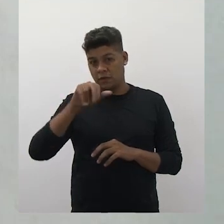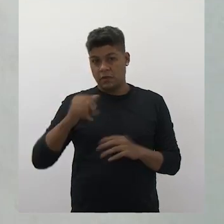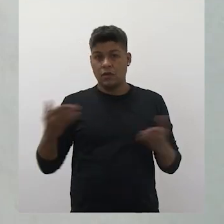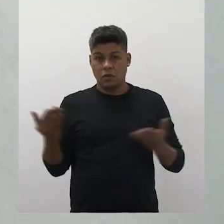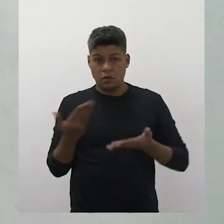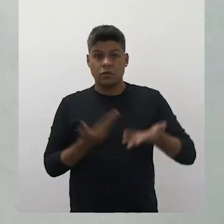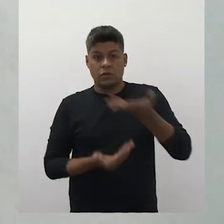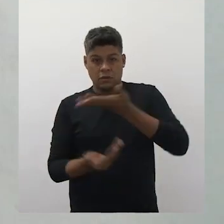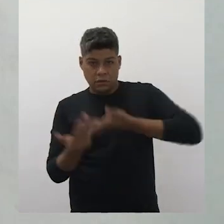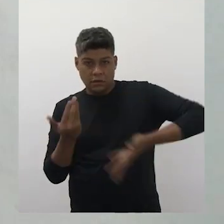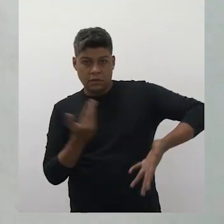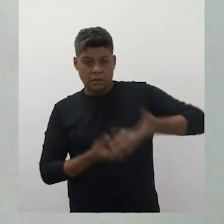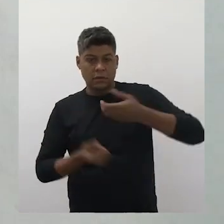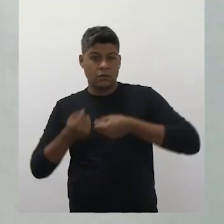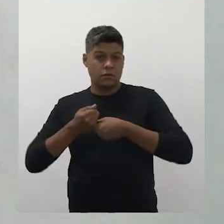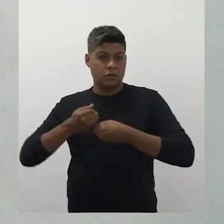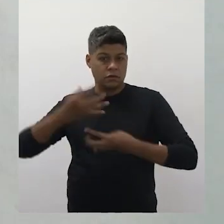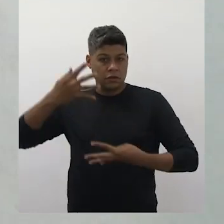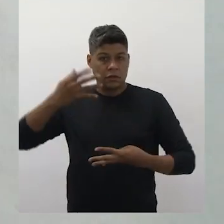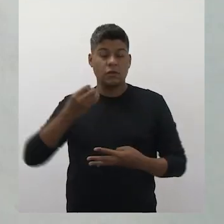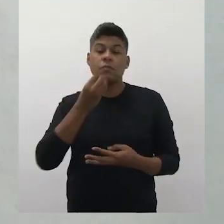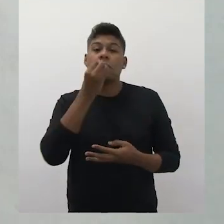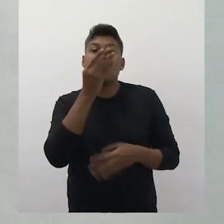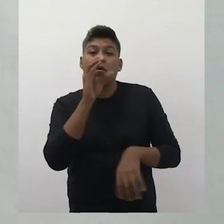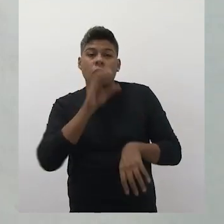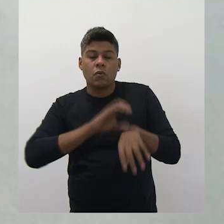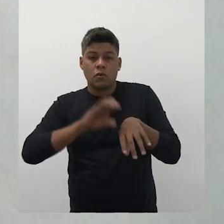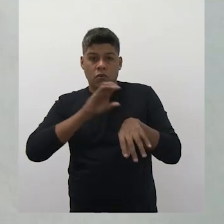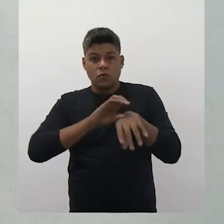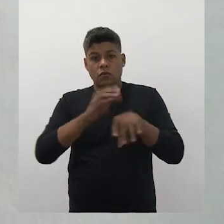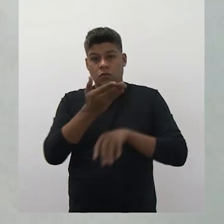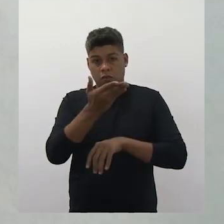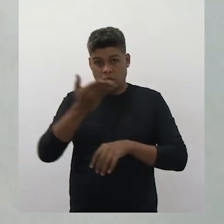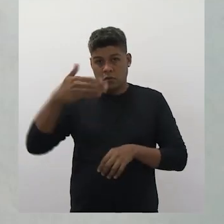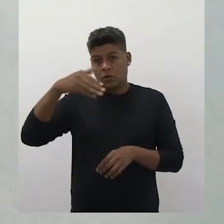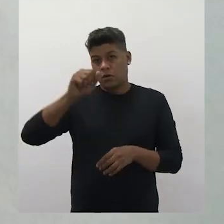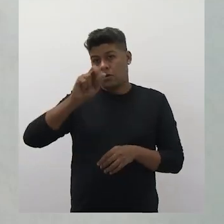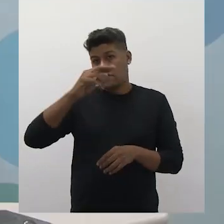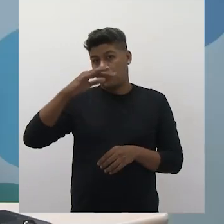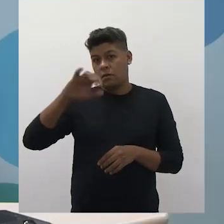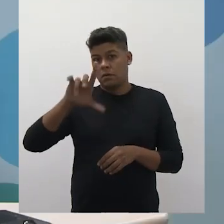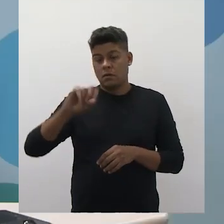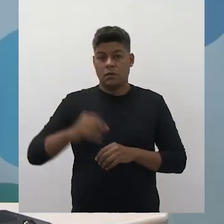das interações no chat. Boa formação a todos. Marcelo?